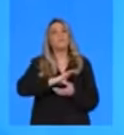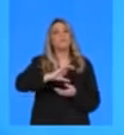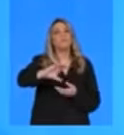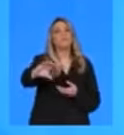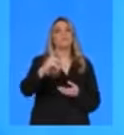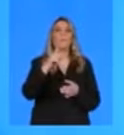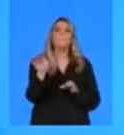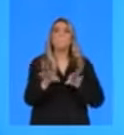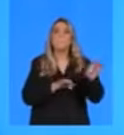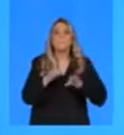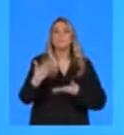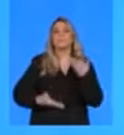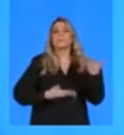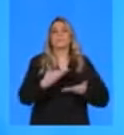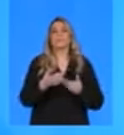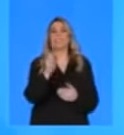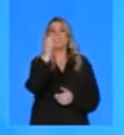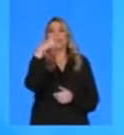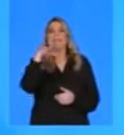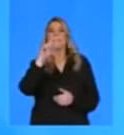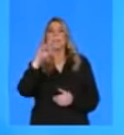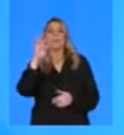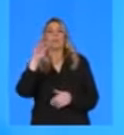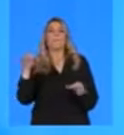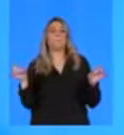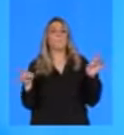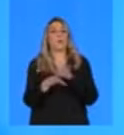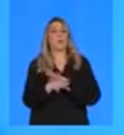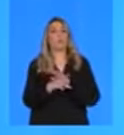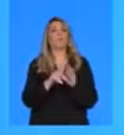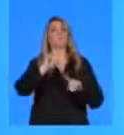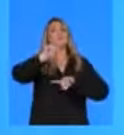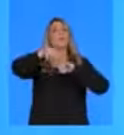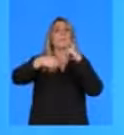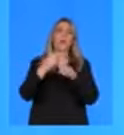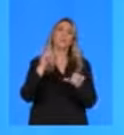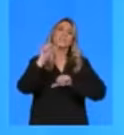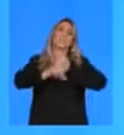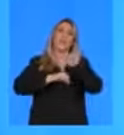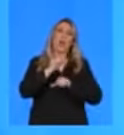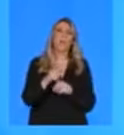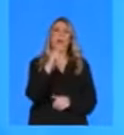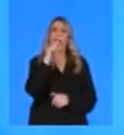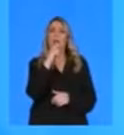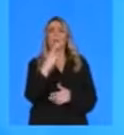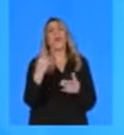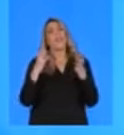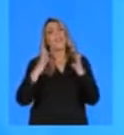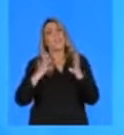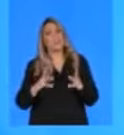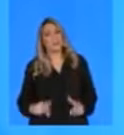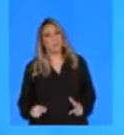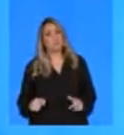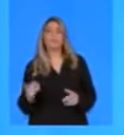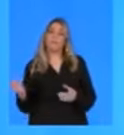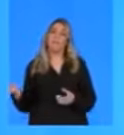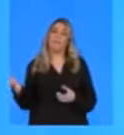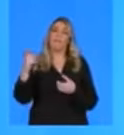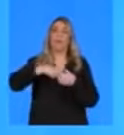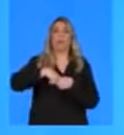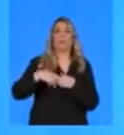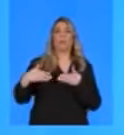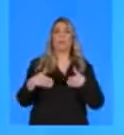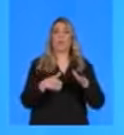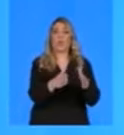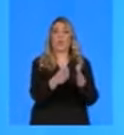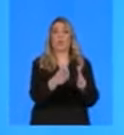extração de tratamento de esgoto e depois esse esgoto vai essa água AL limpa vai ser colocada nos rios é isso que